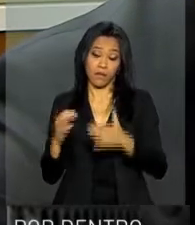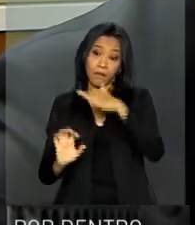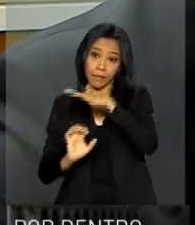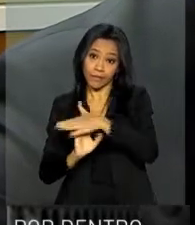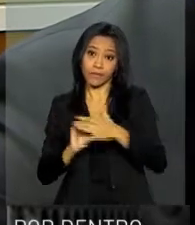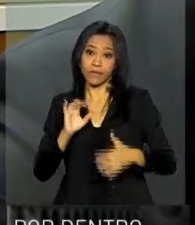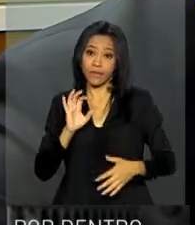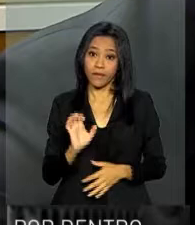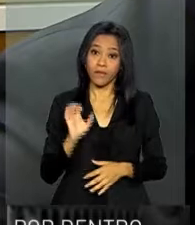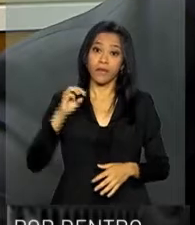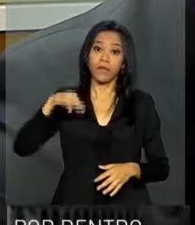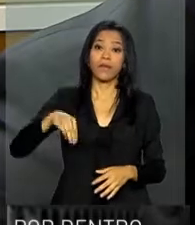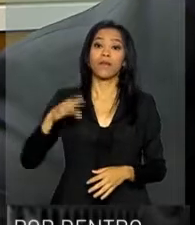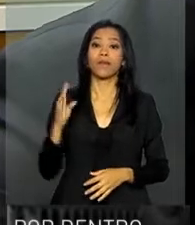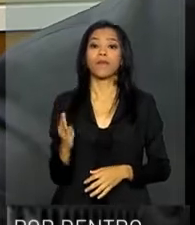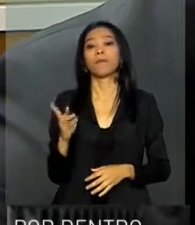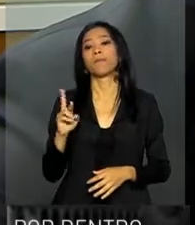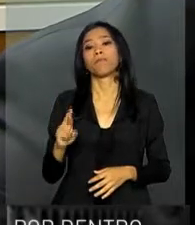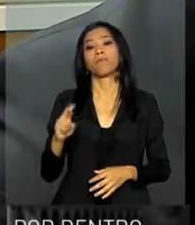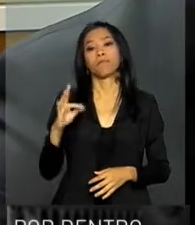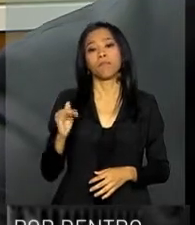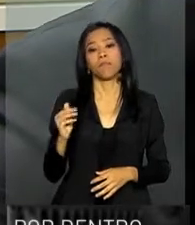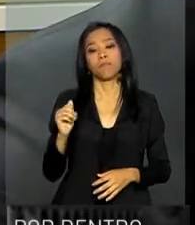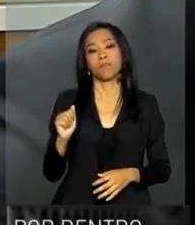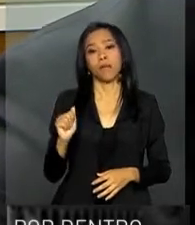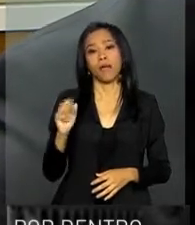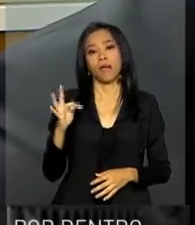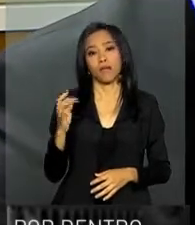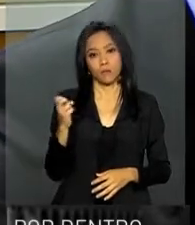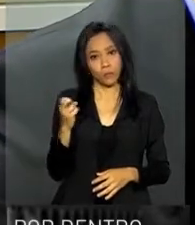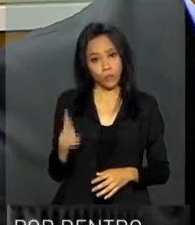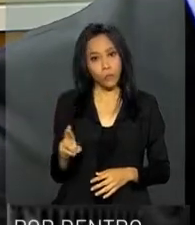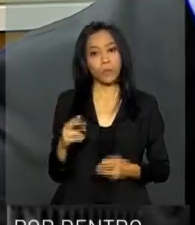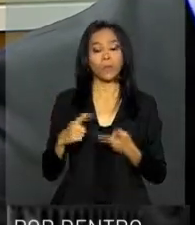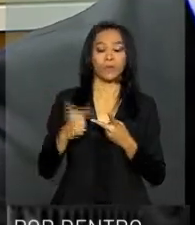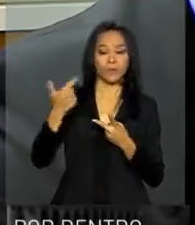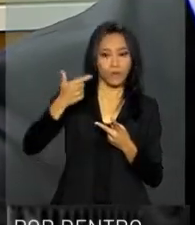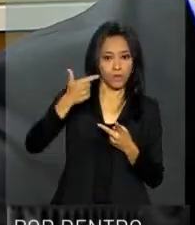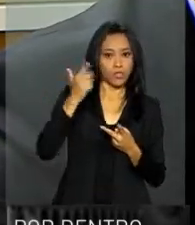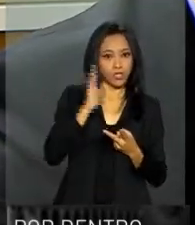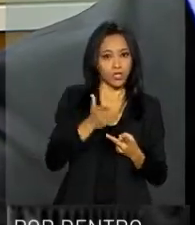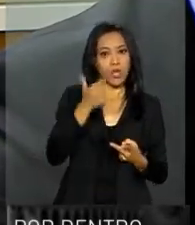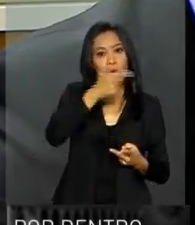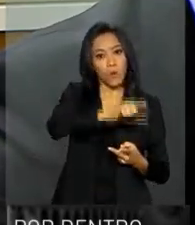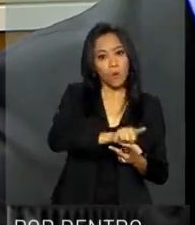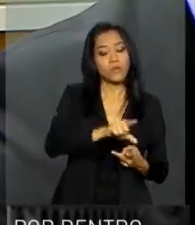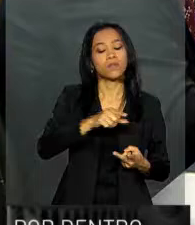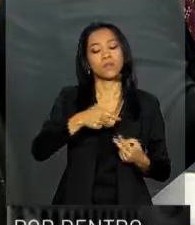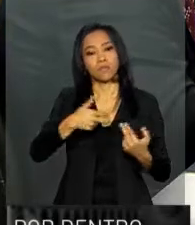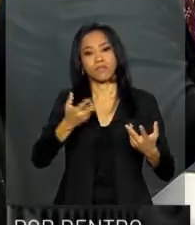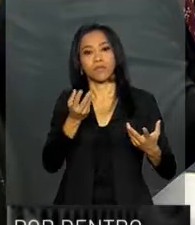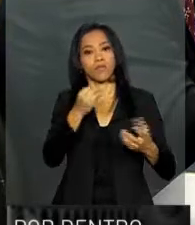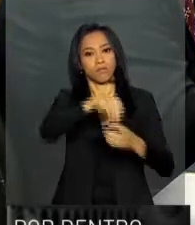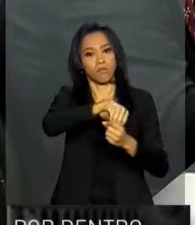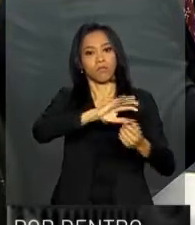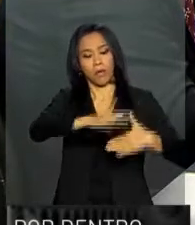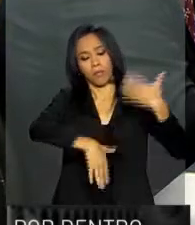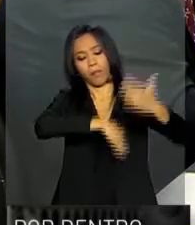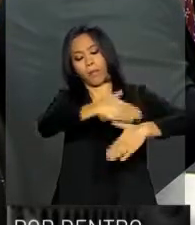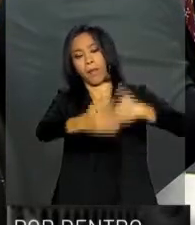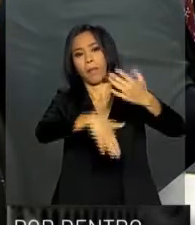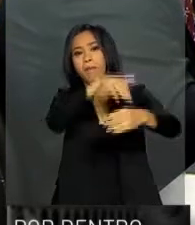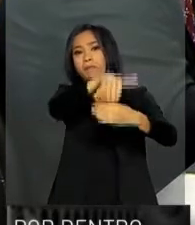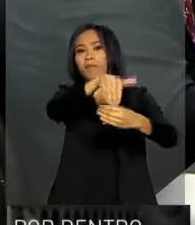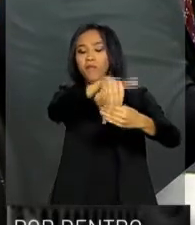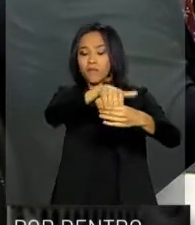mudanças na lei geral do turismo de aventura do capitão das áreas nessa fase bem como que já tiramos impostos a esperamos para importação de equipamentos o parque